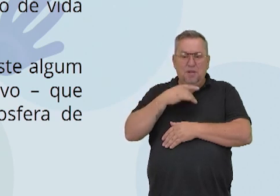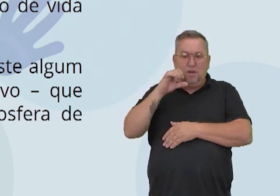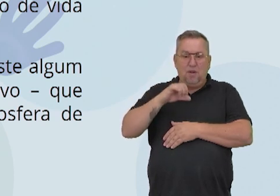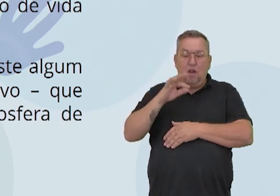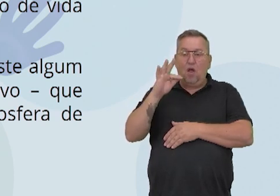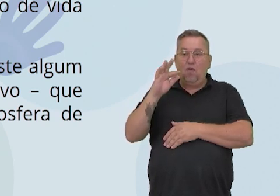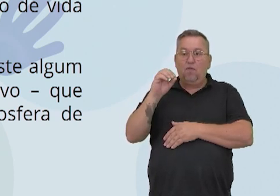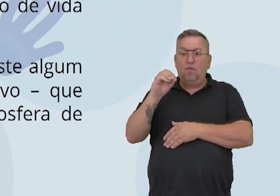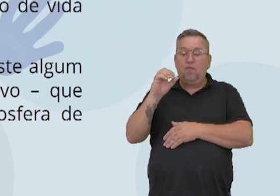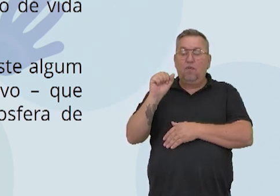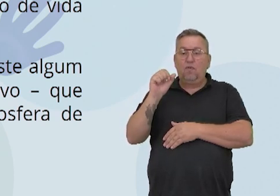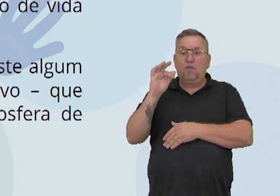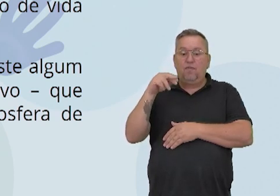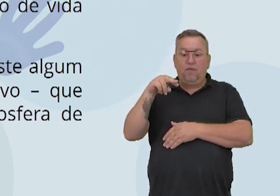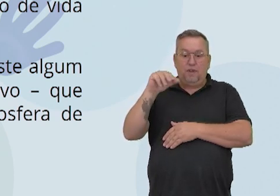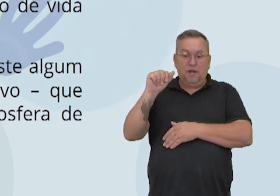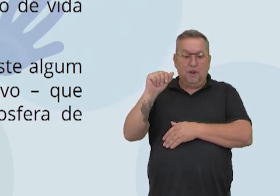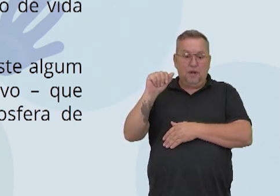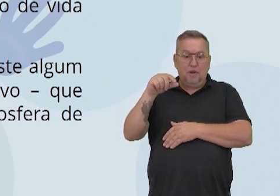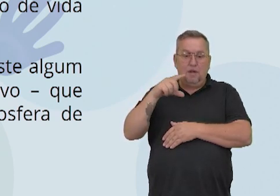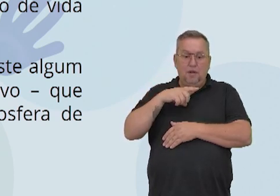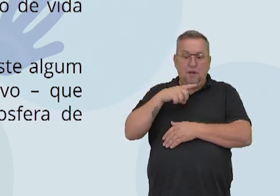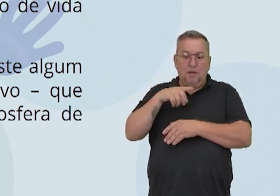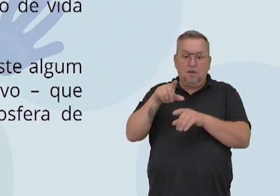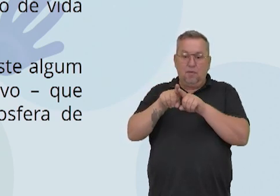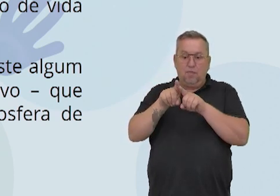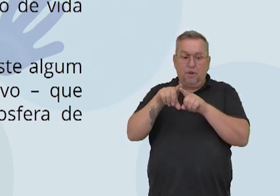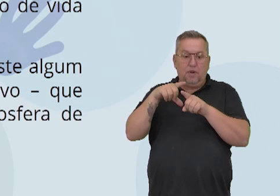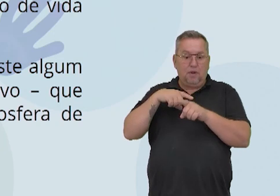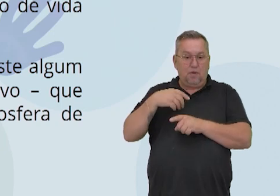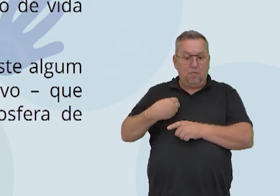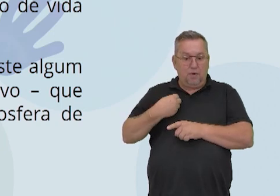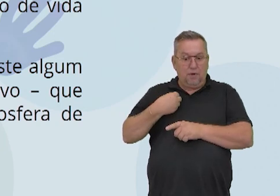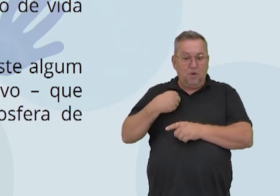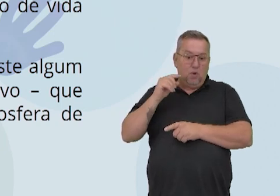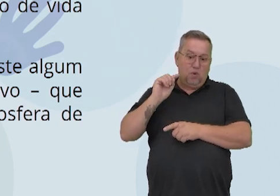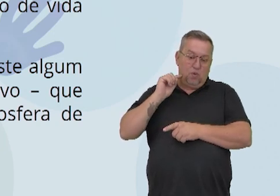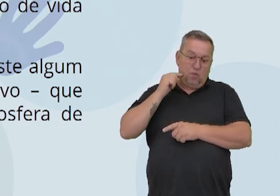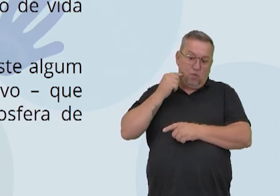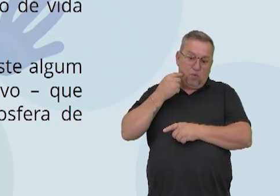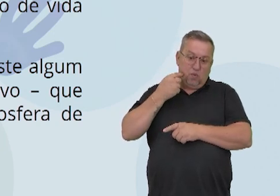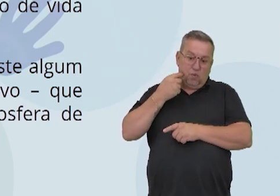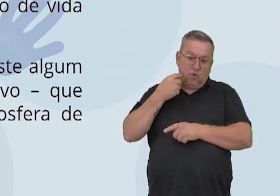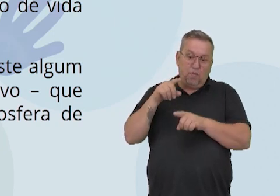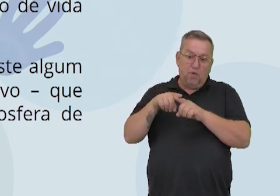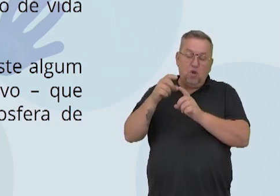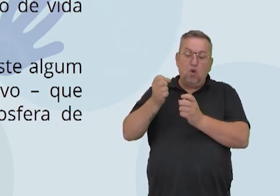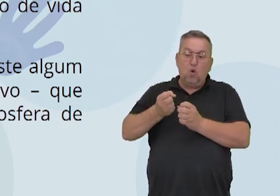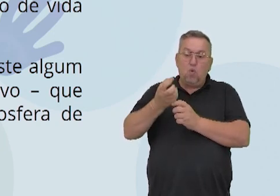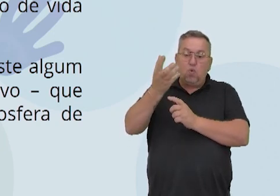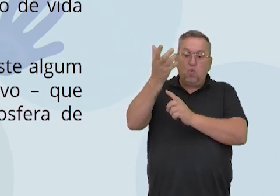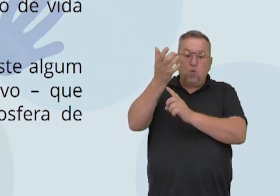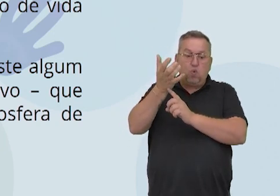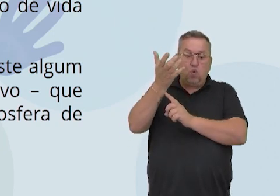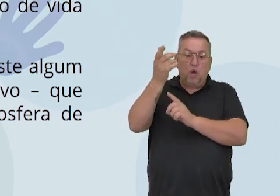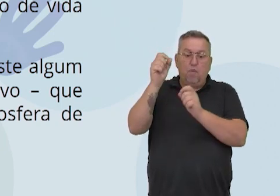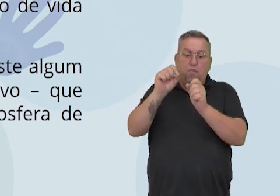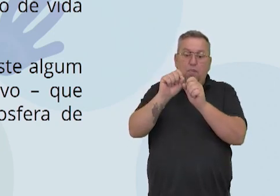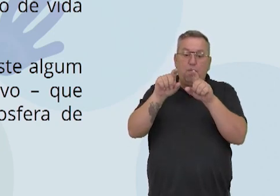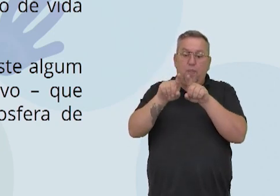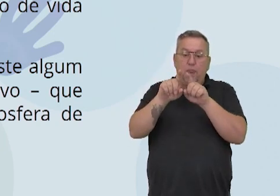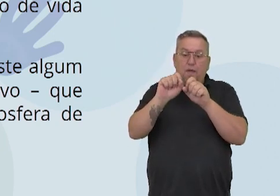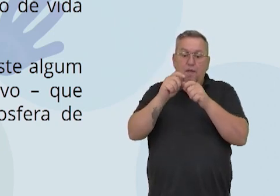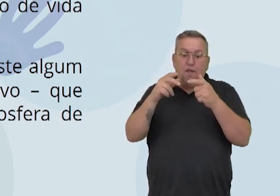fosfina chamou a atenção porque, embora também esteja presente na poluição e nas fumaças de chaminés, pode estar